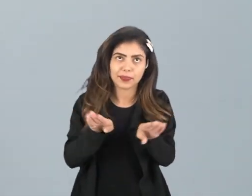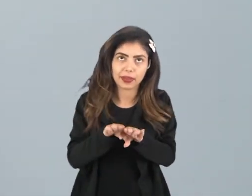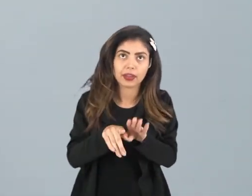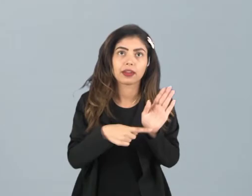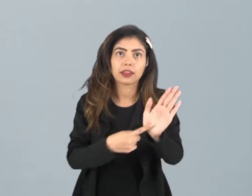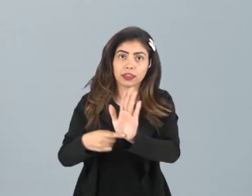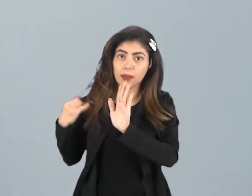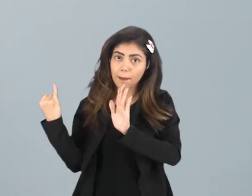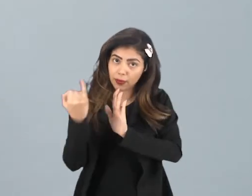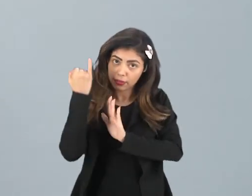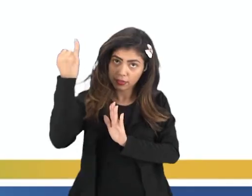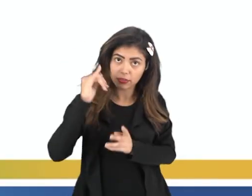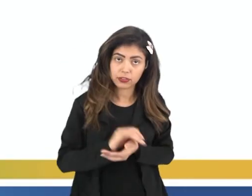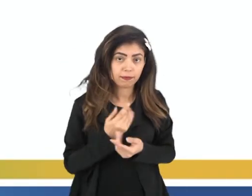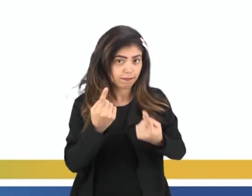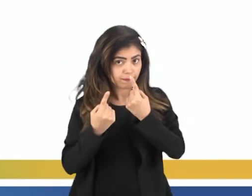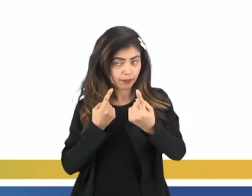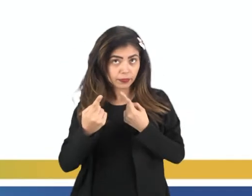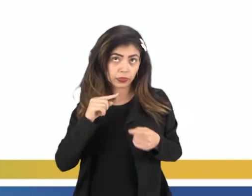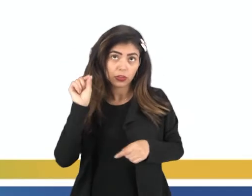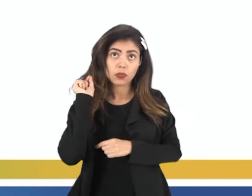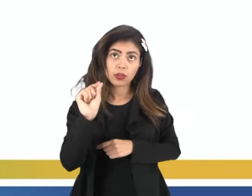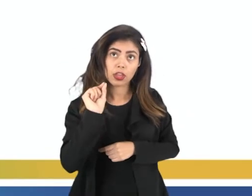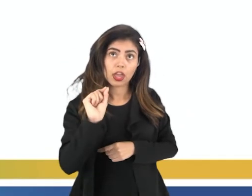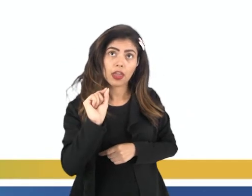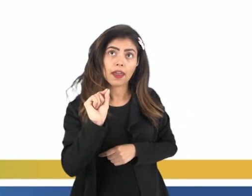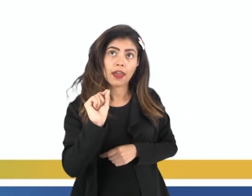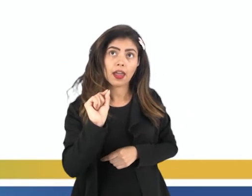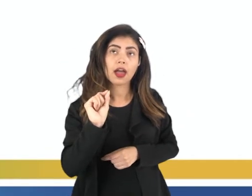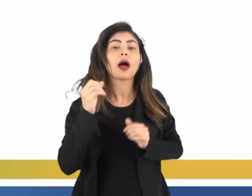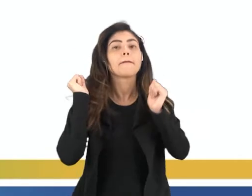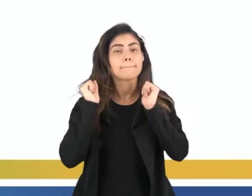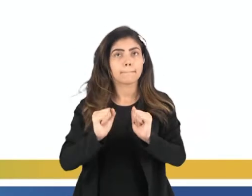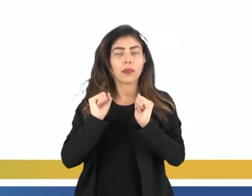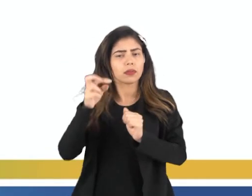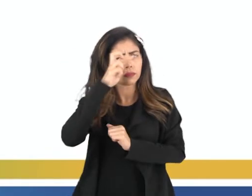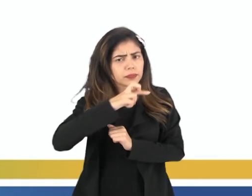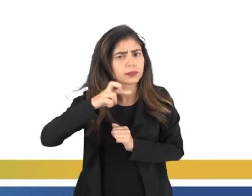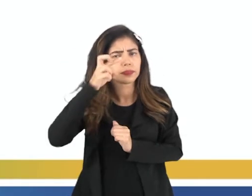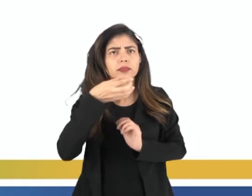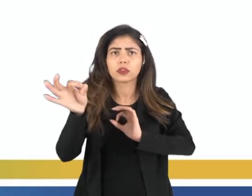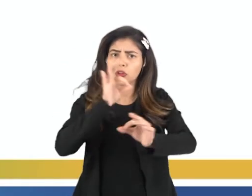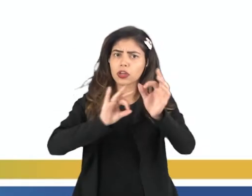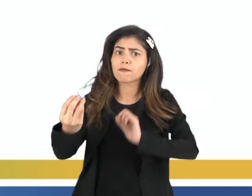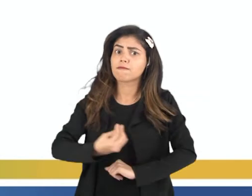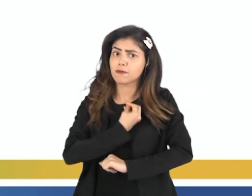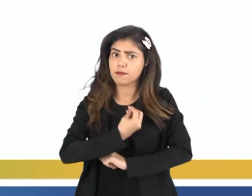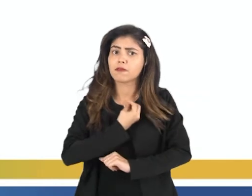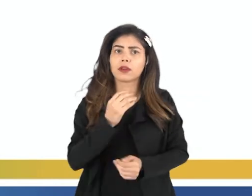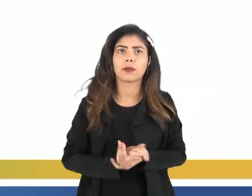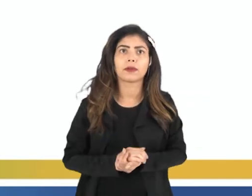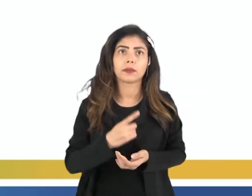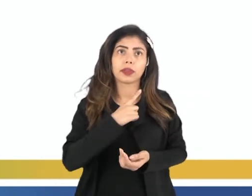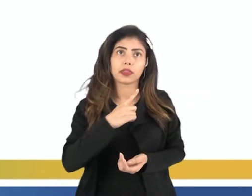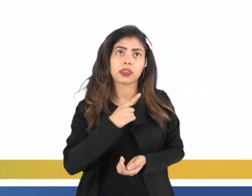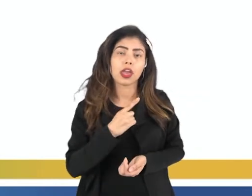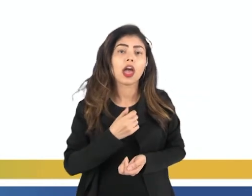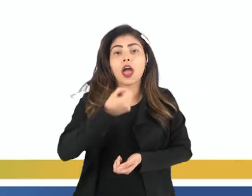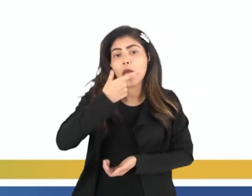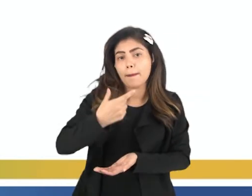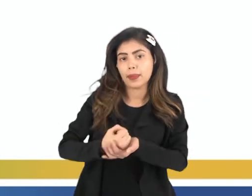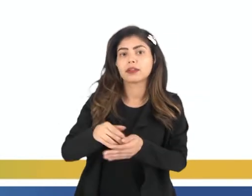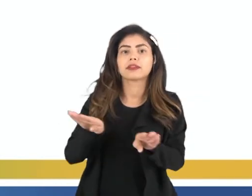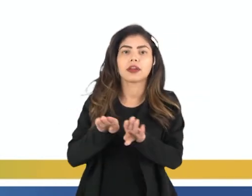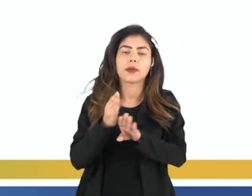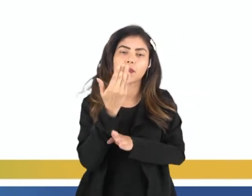lugar muito importante nesse debate, porque é dela que permite a manipulação de organismos vivos para a criação de remédios, alimentos,